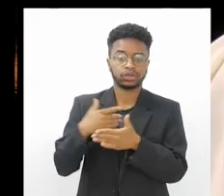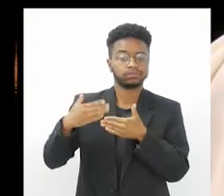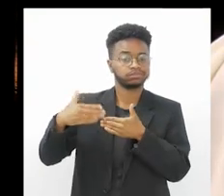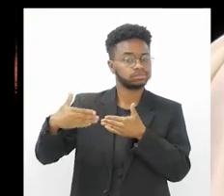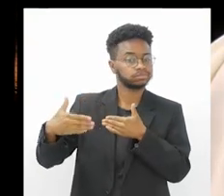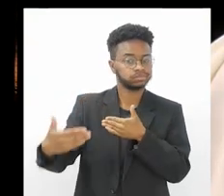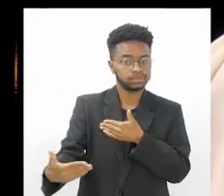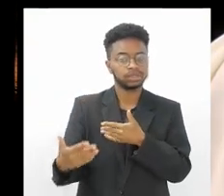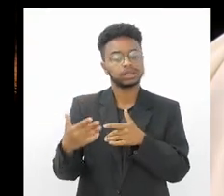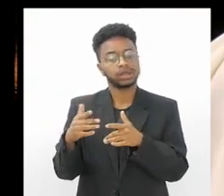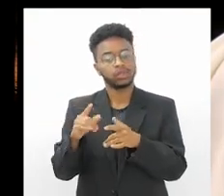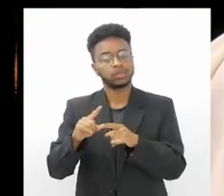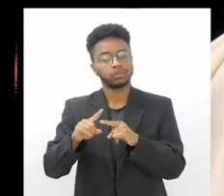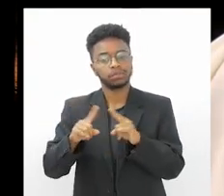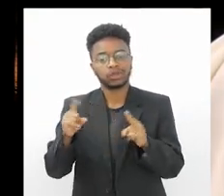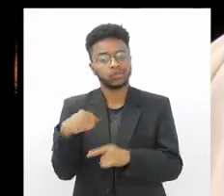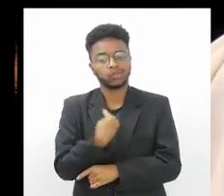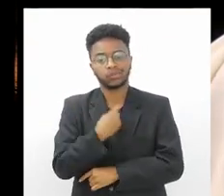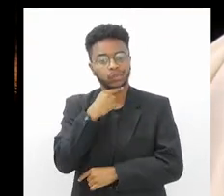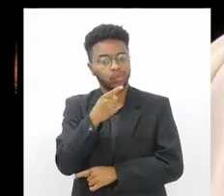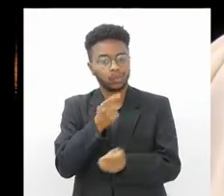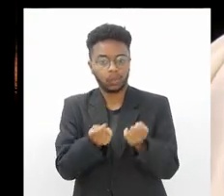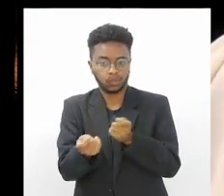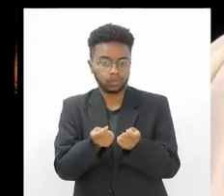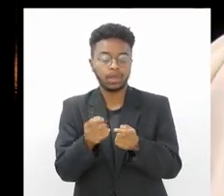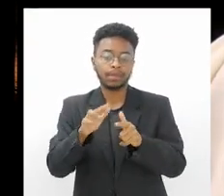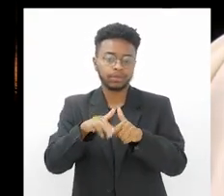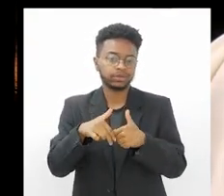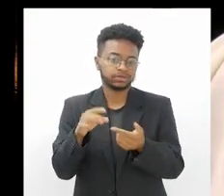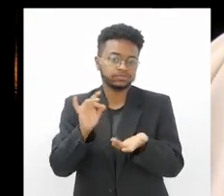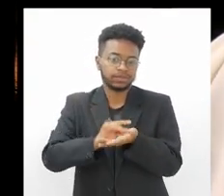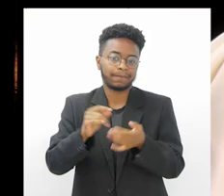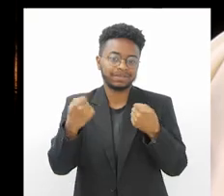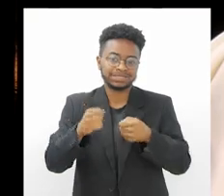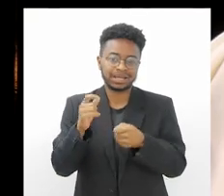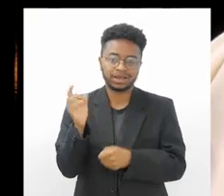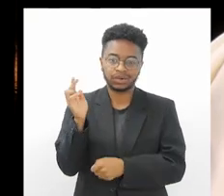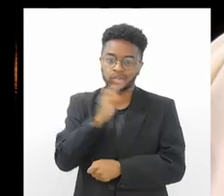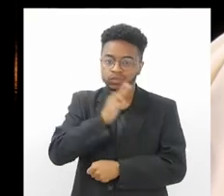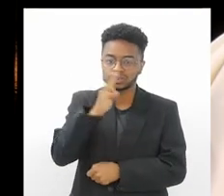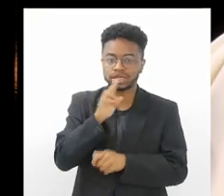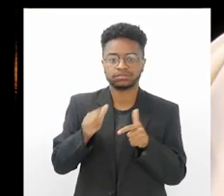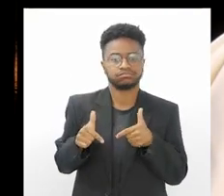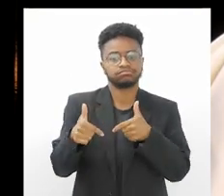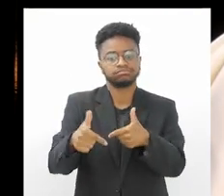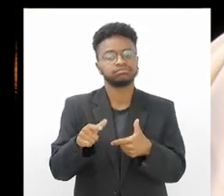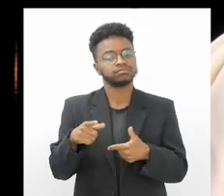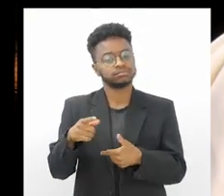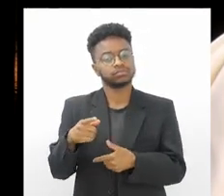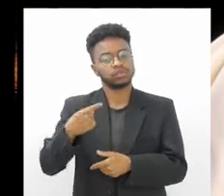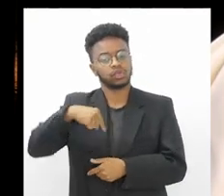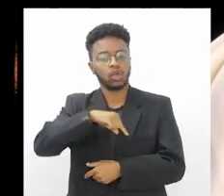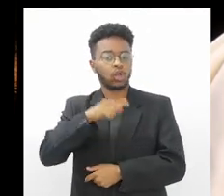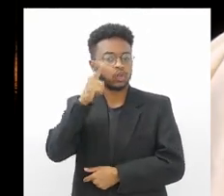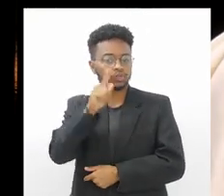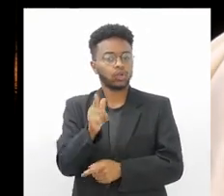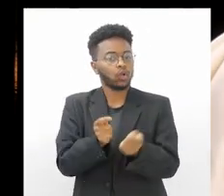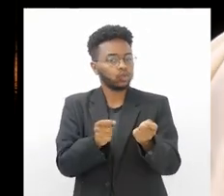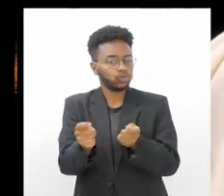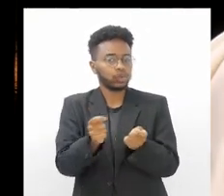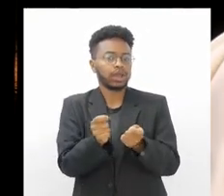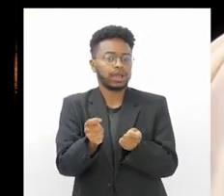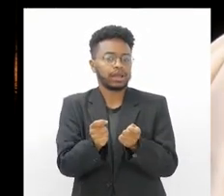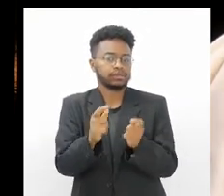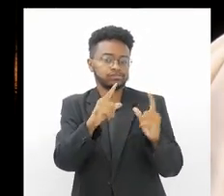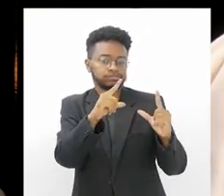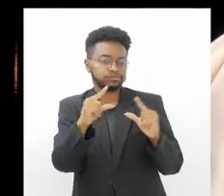acontecendo e fugindo do controle, né? Por isso que as medidas têm que ser realmente urgentes para que a gente possa fazer com que essa situação grave